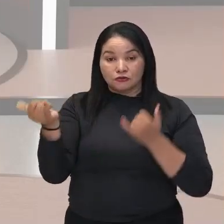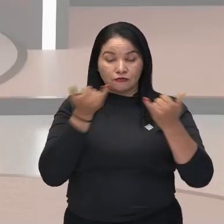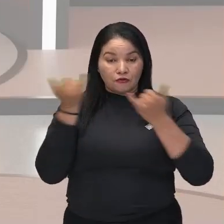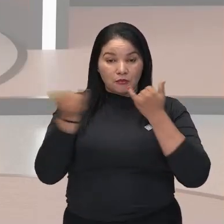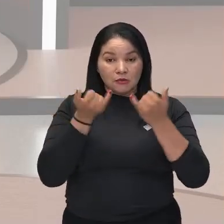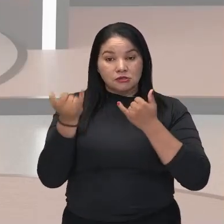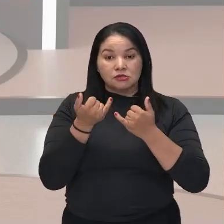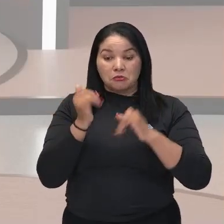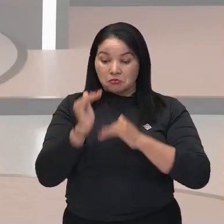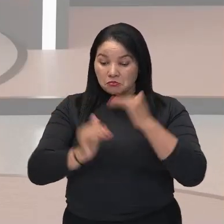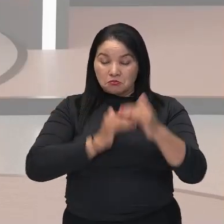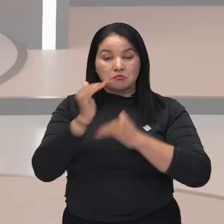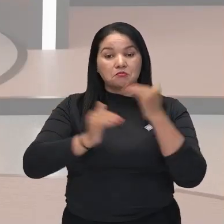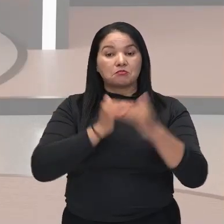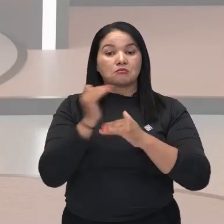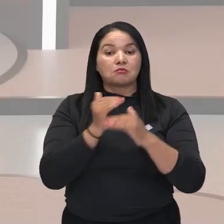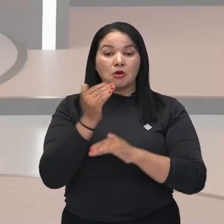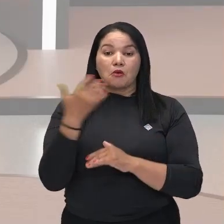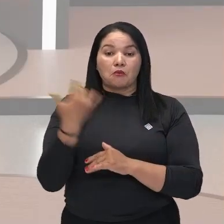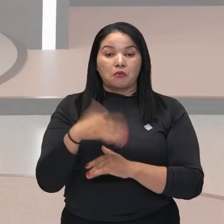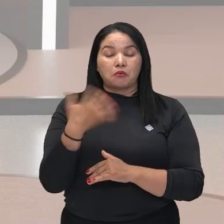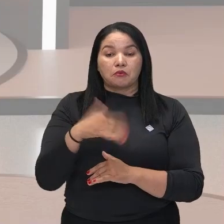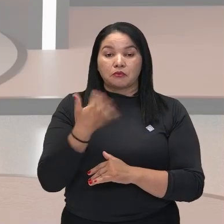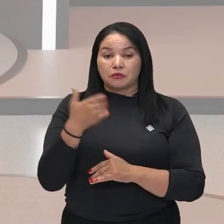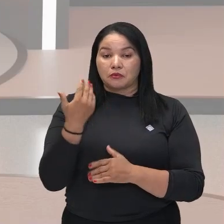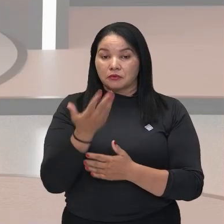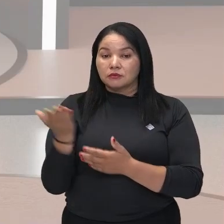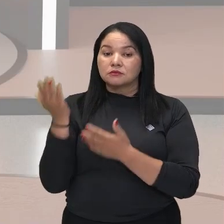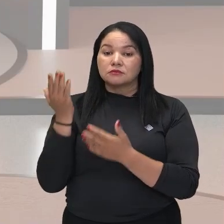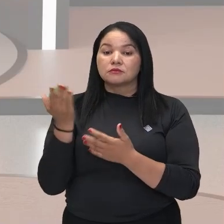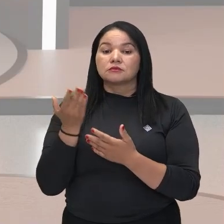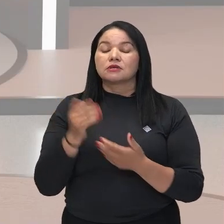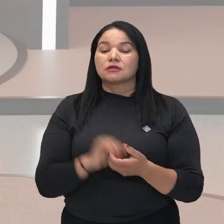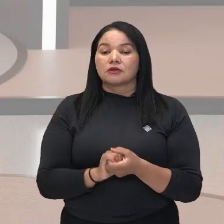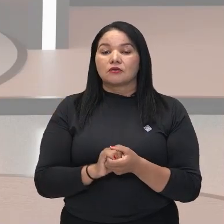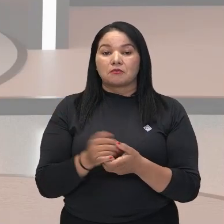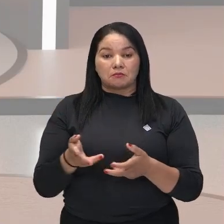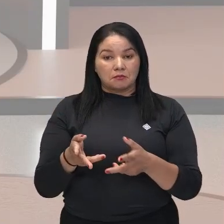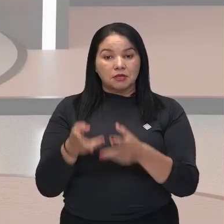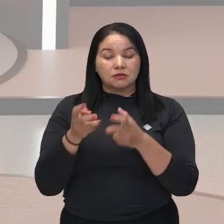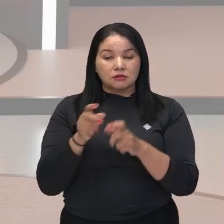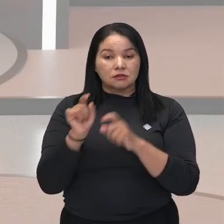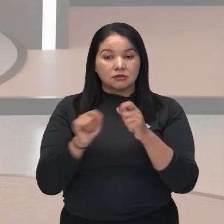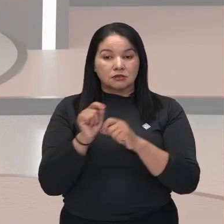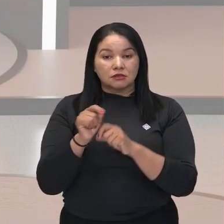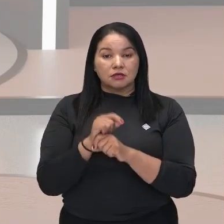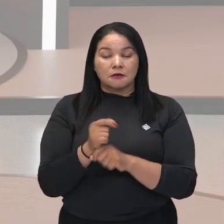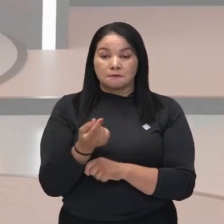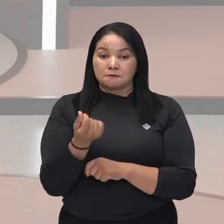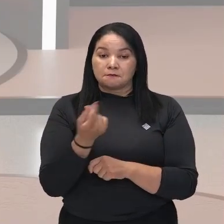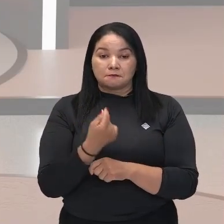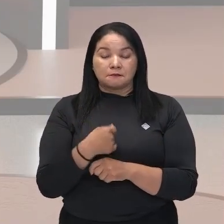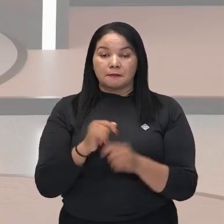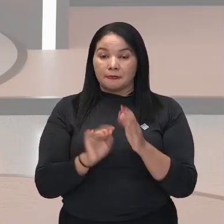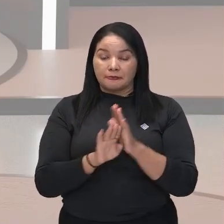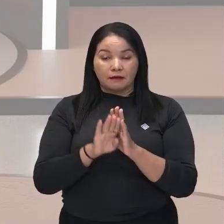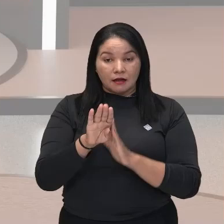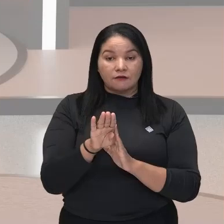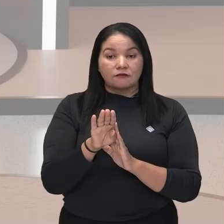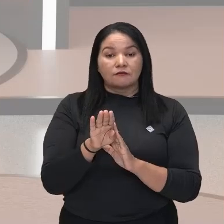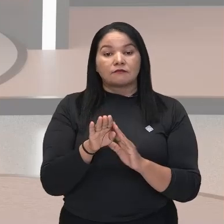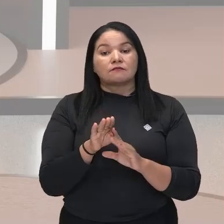Realmente o desenvolvimento que está ocorrendo nesses países, tá? Então, vai ter uma renda per capita elevada,